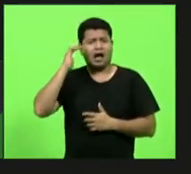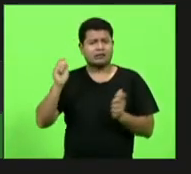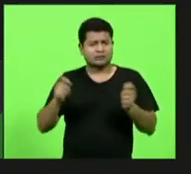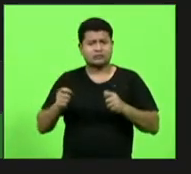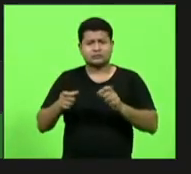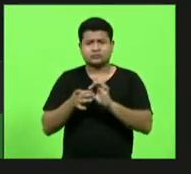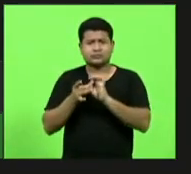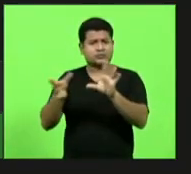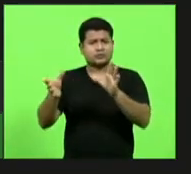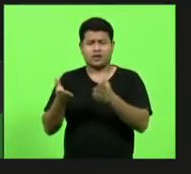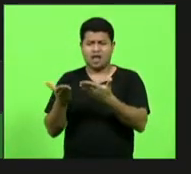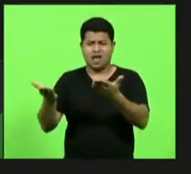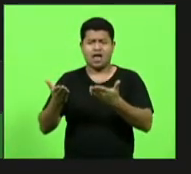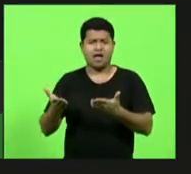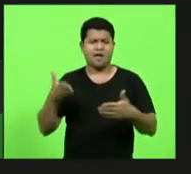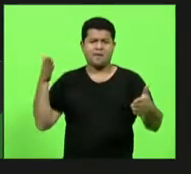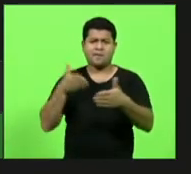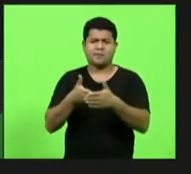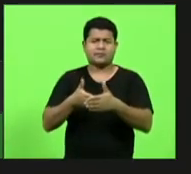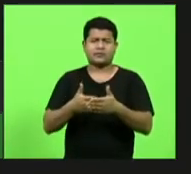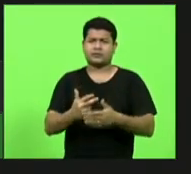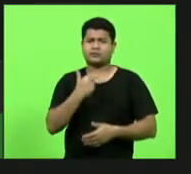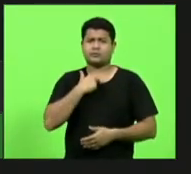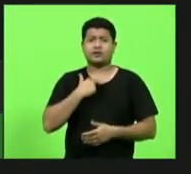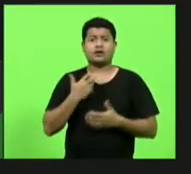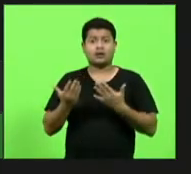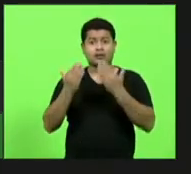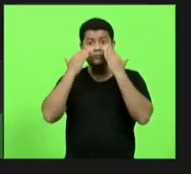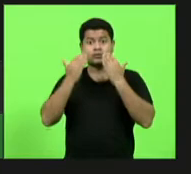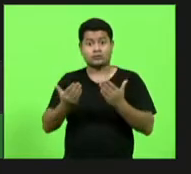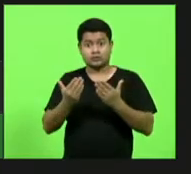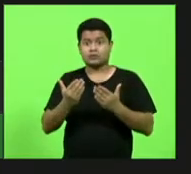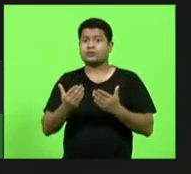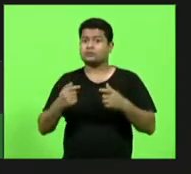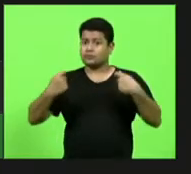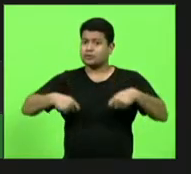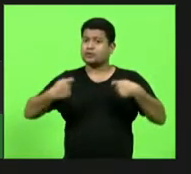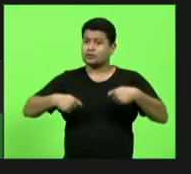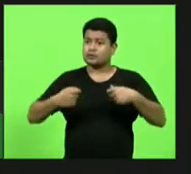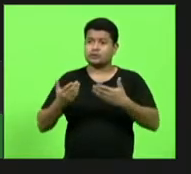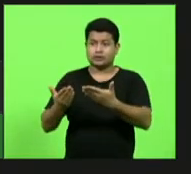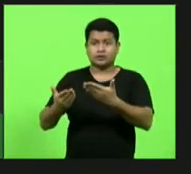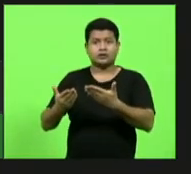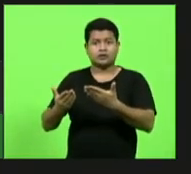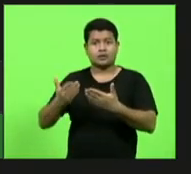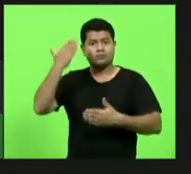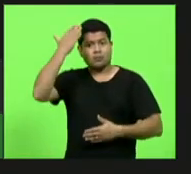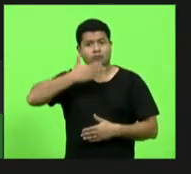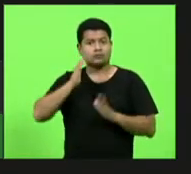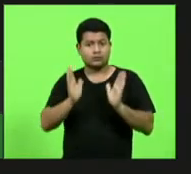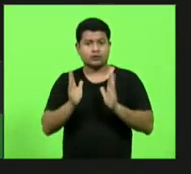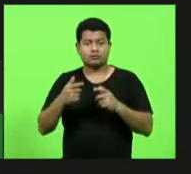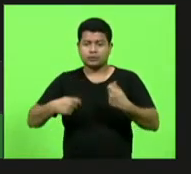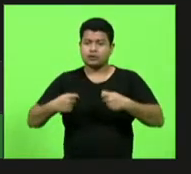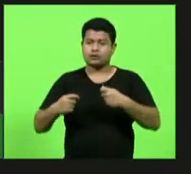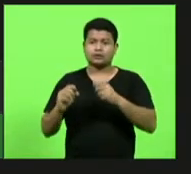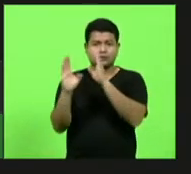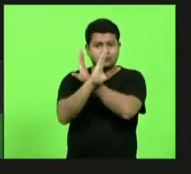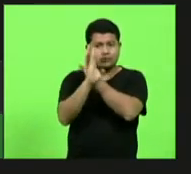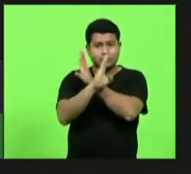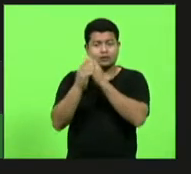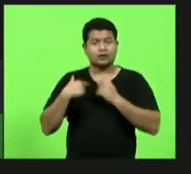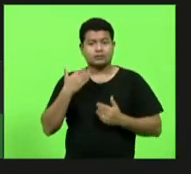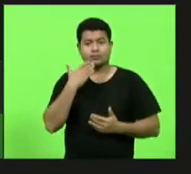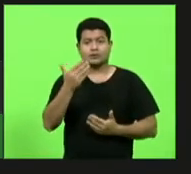um colega que tem demonstrado indícios de uma necessidade de investigação. Então, gostaria de pedir o apoio dos colegas do